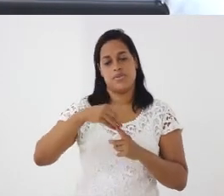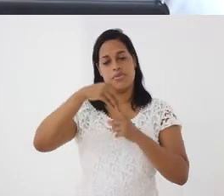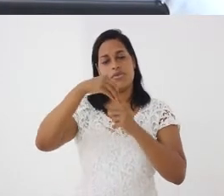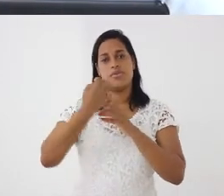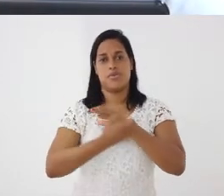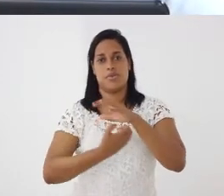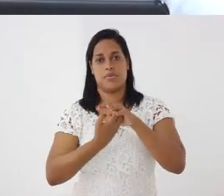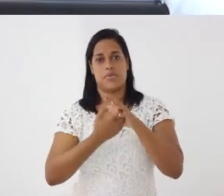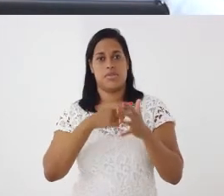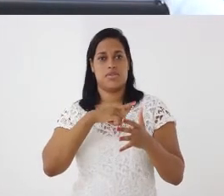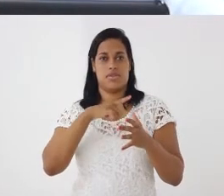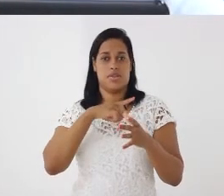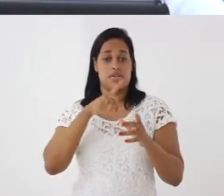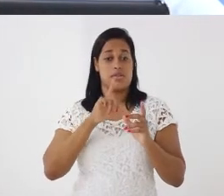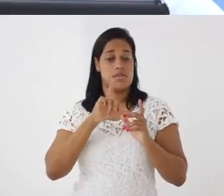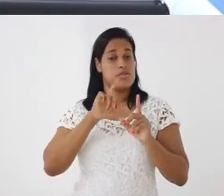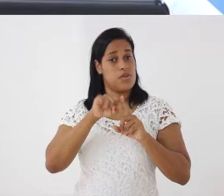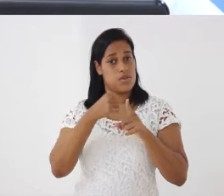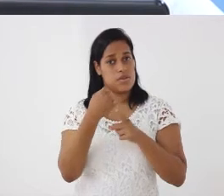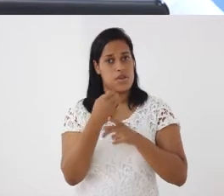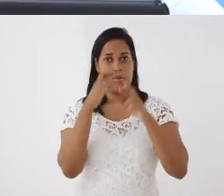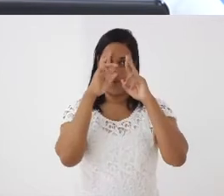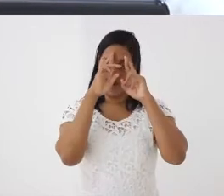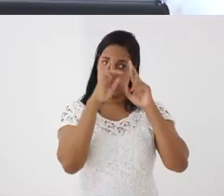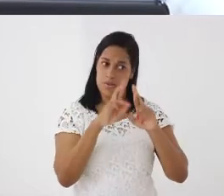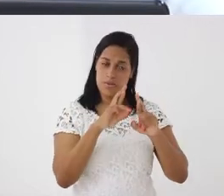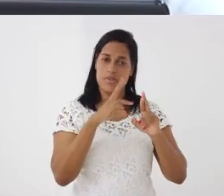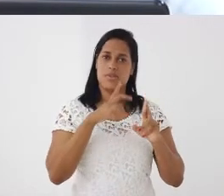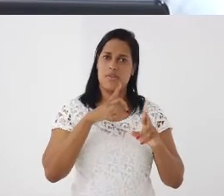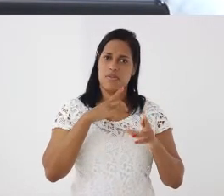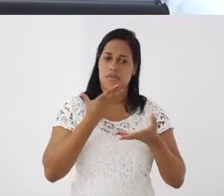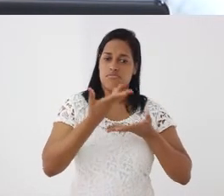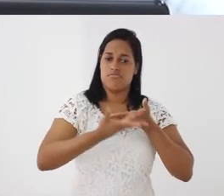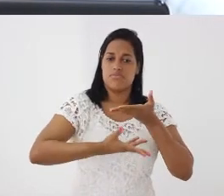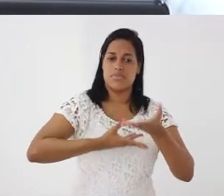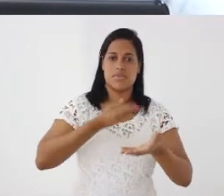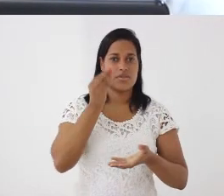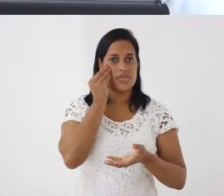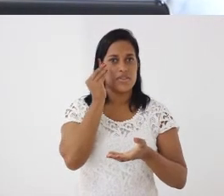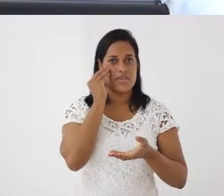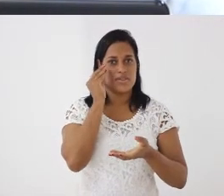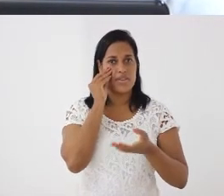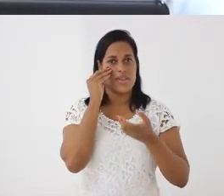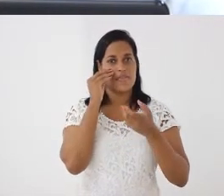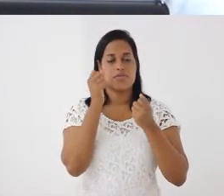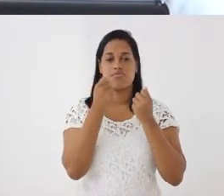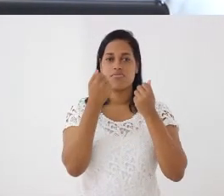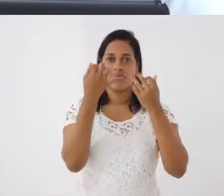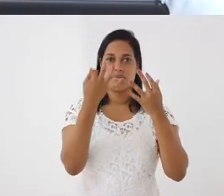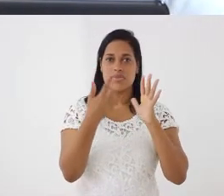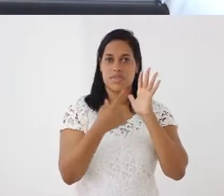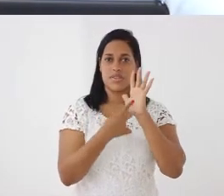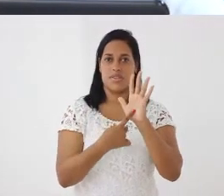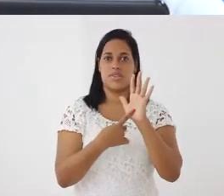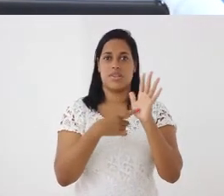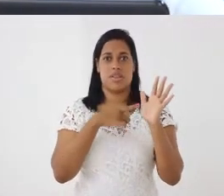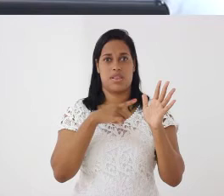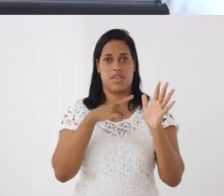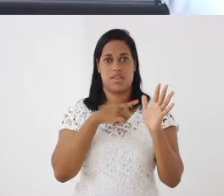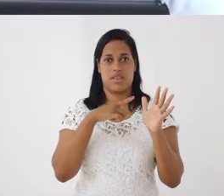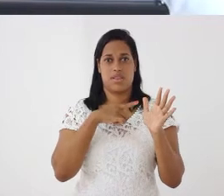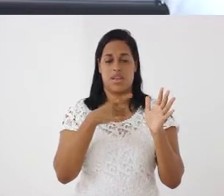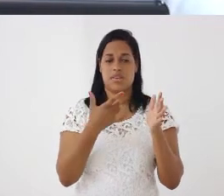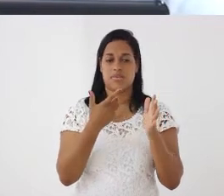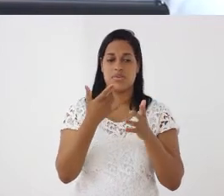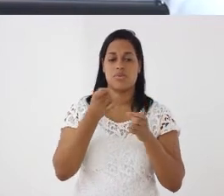tem. Ser socialmente responsável é atender às expectativas sociais com transparência, mantendo a